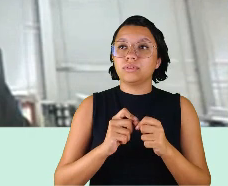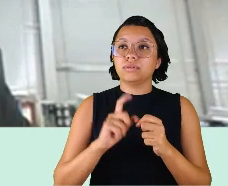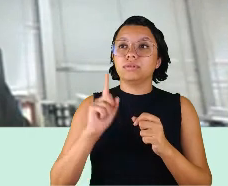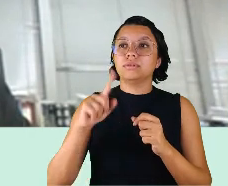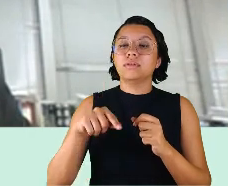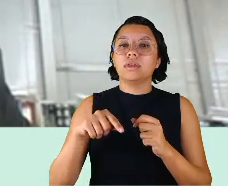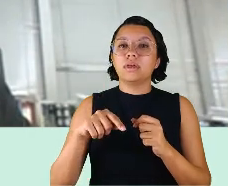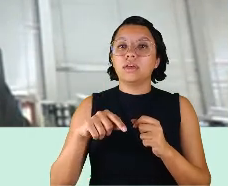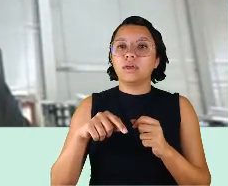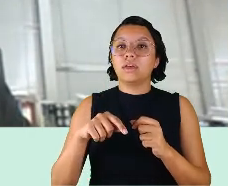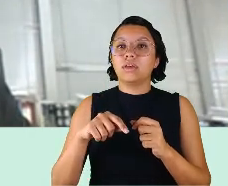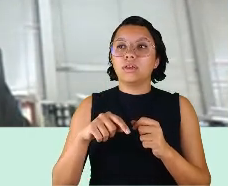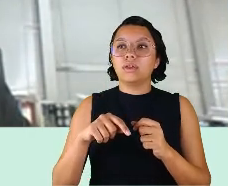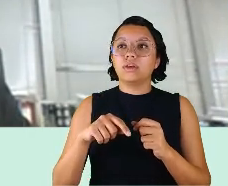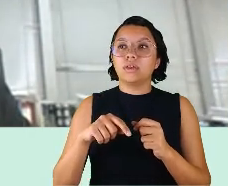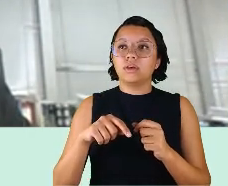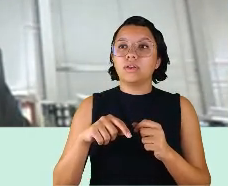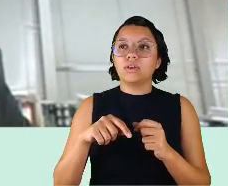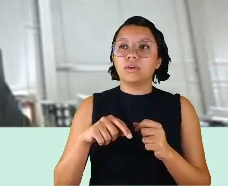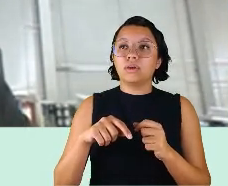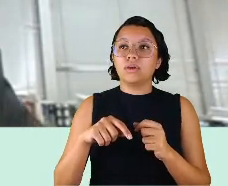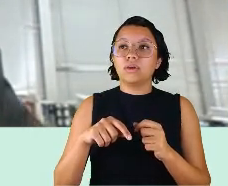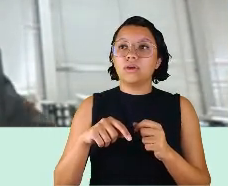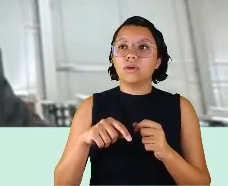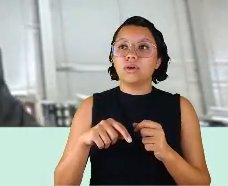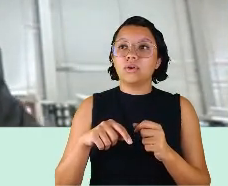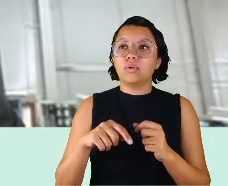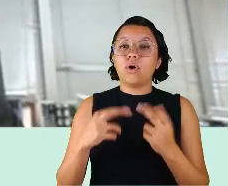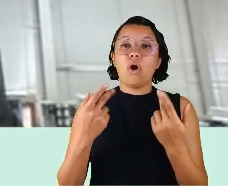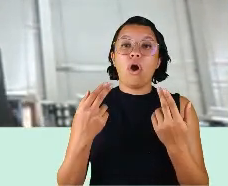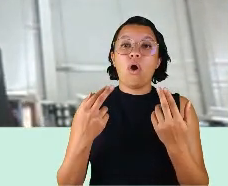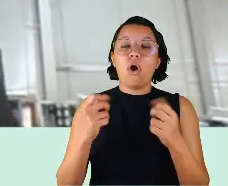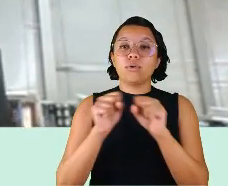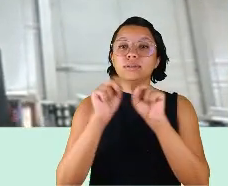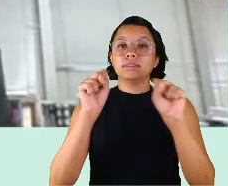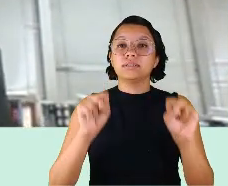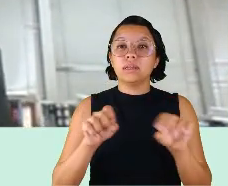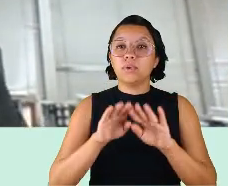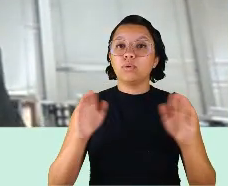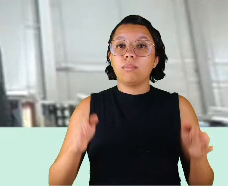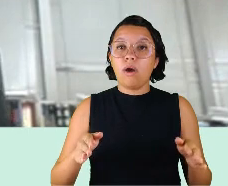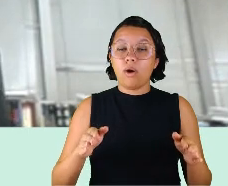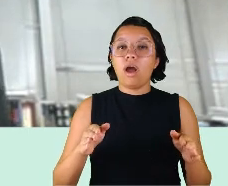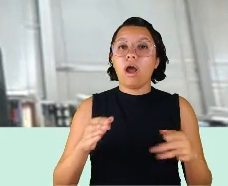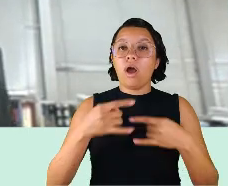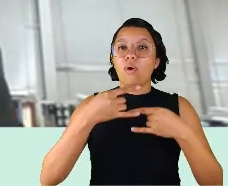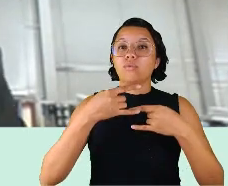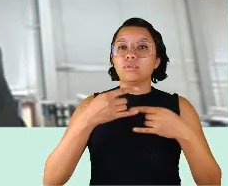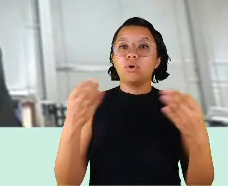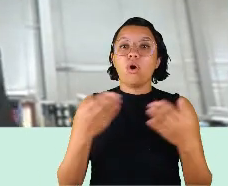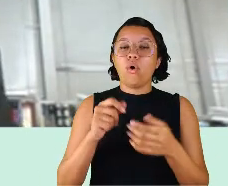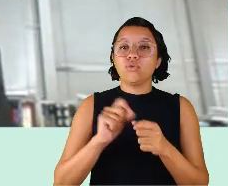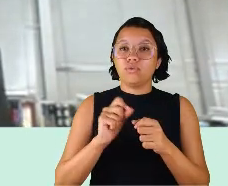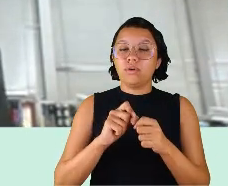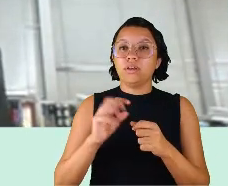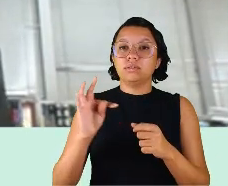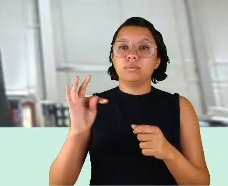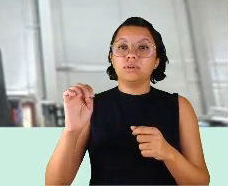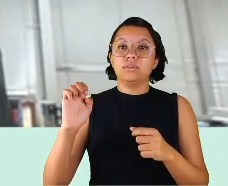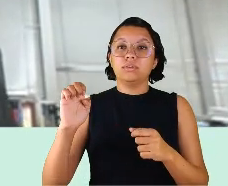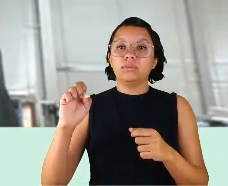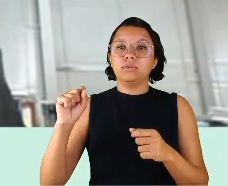serão feitas pelo mesmo sistema do balcão virtual. Hoje a gente faz pelo Teams, né?